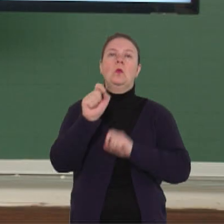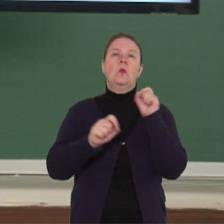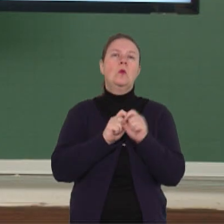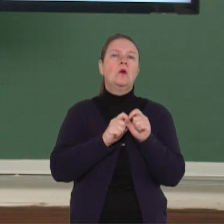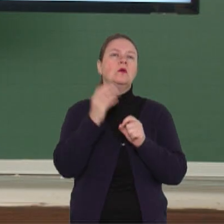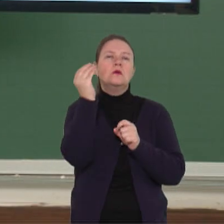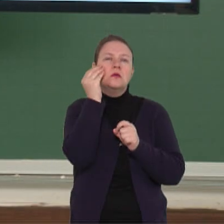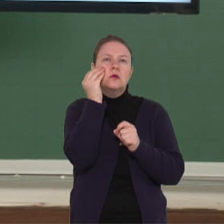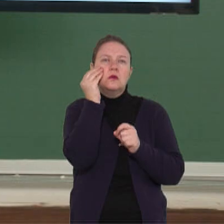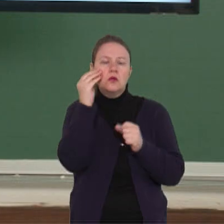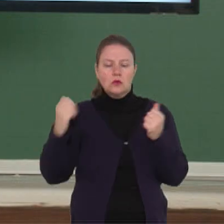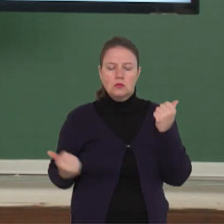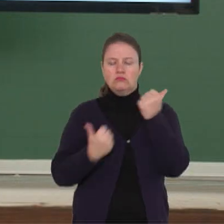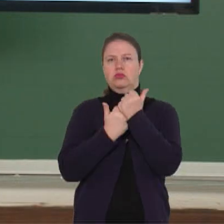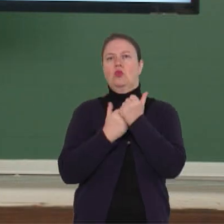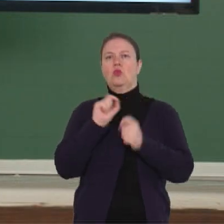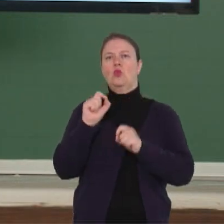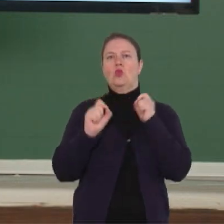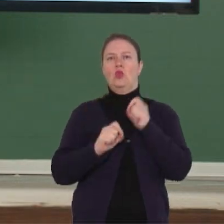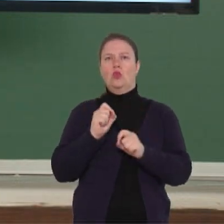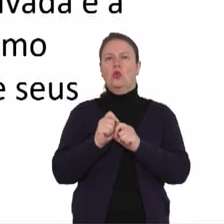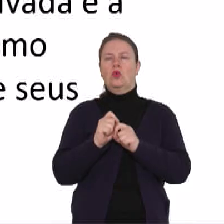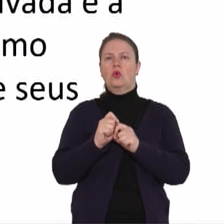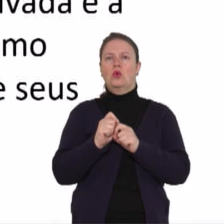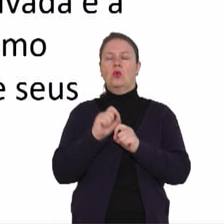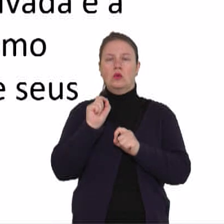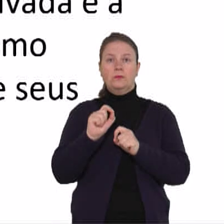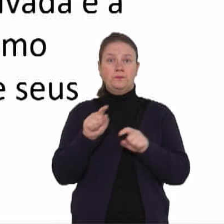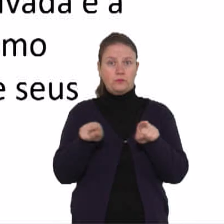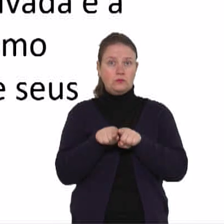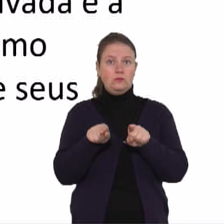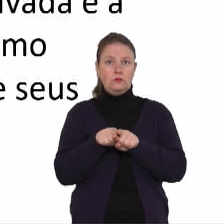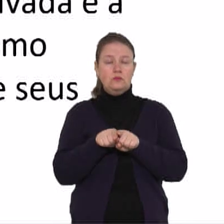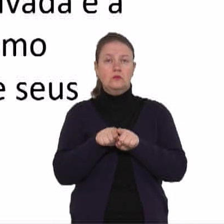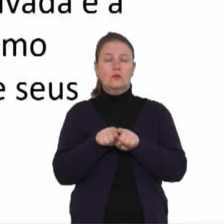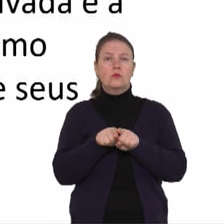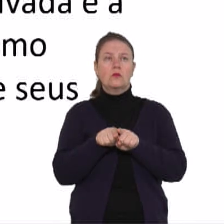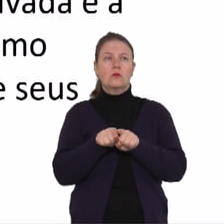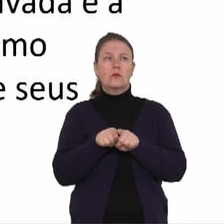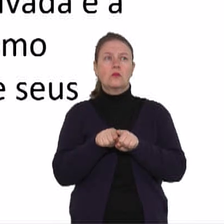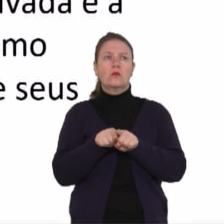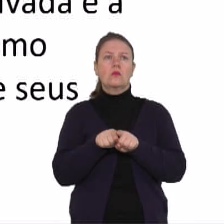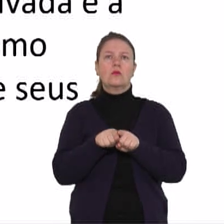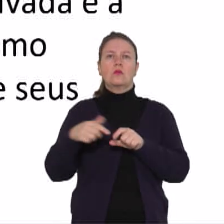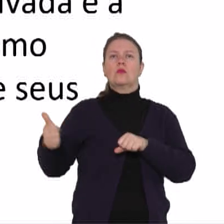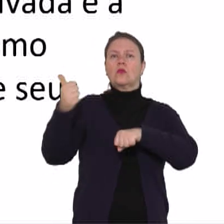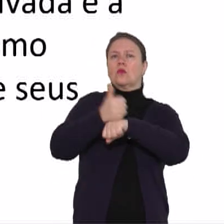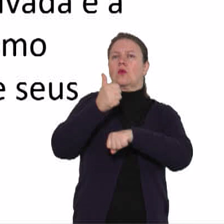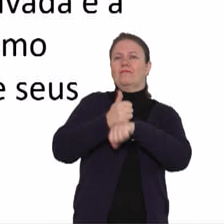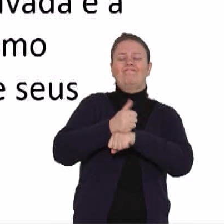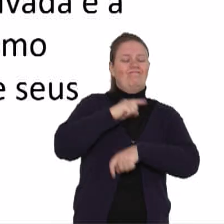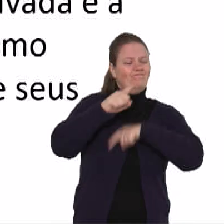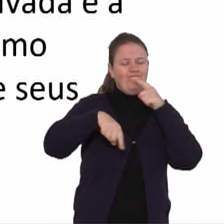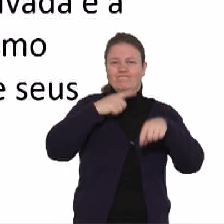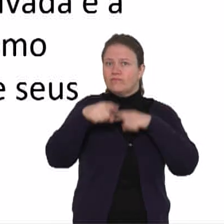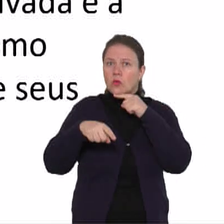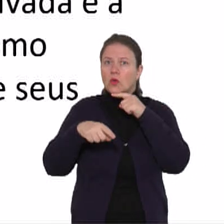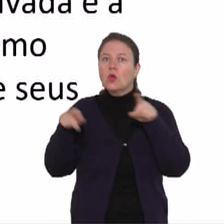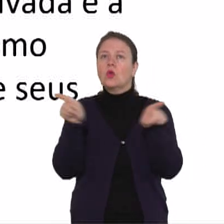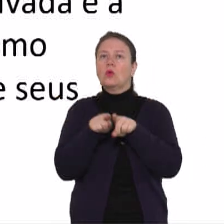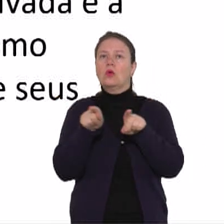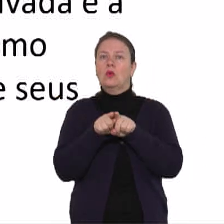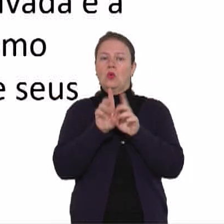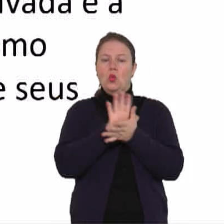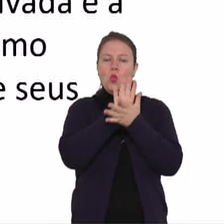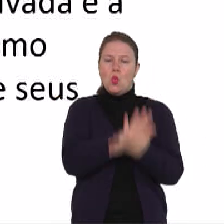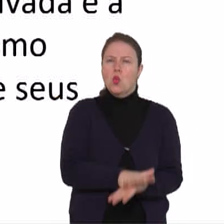tomada de restabelecimento da monarquia, que foi liderada por Graco Bepefu, liderou o movimento, não deu certo, o movimento foi